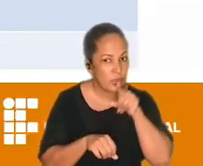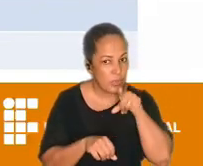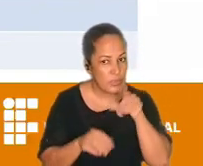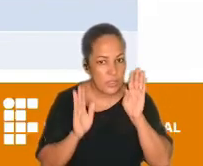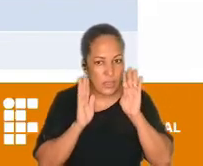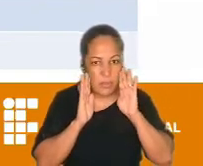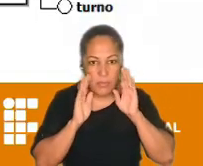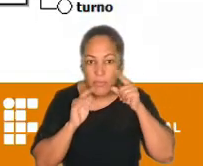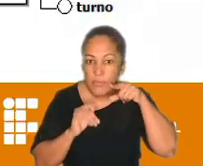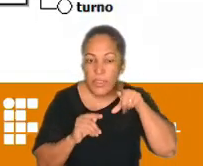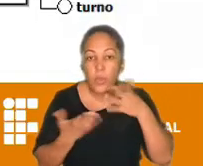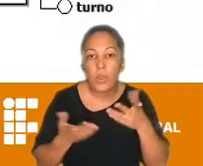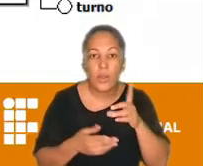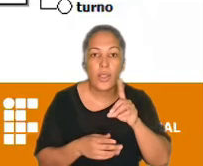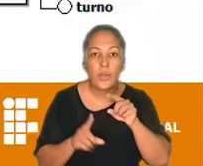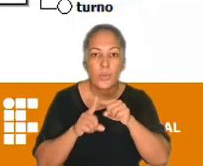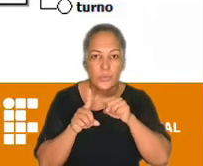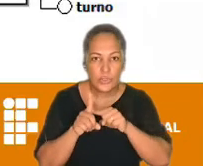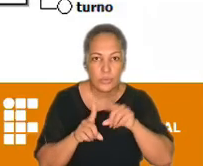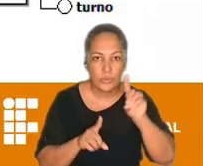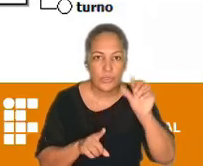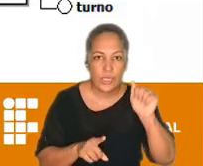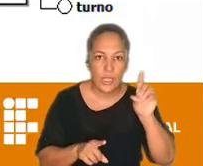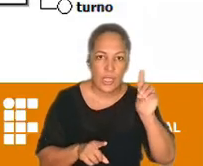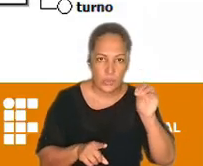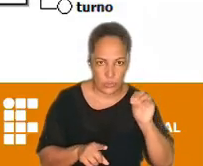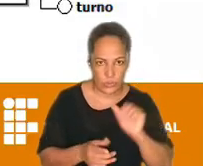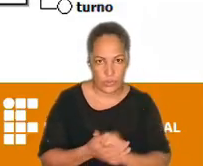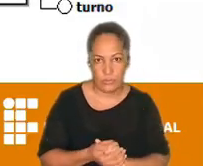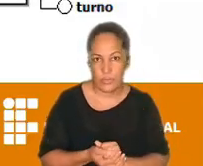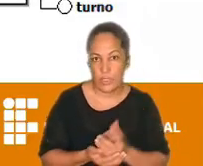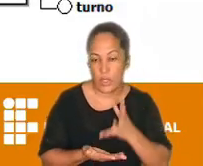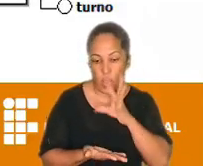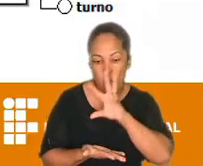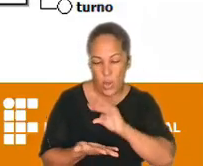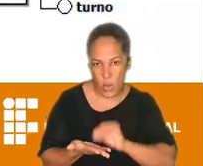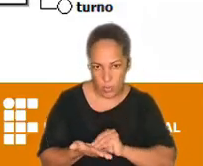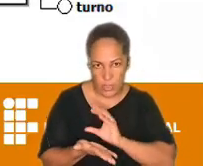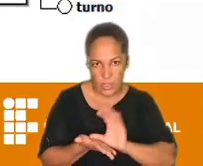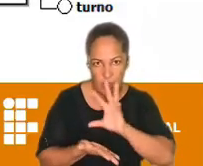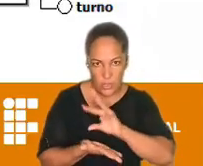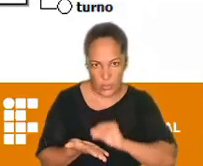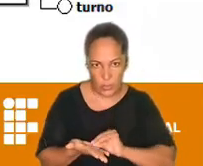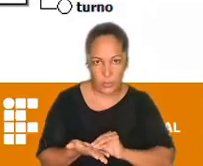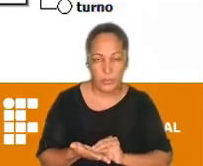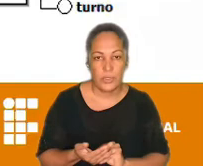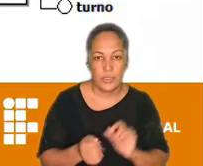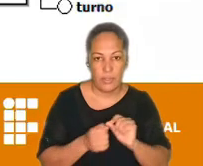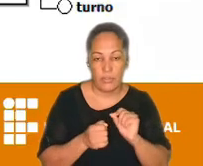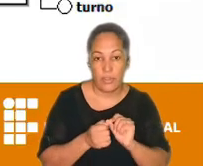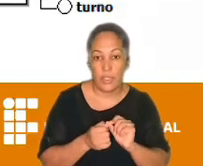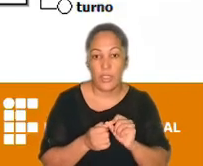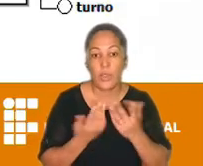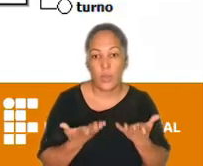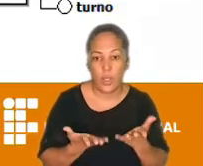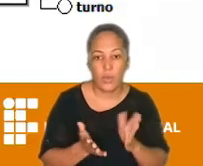de dado desse atributo, tá bom? Então, anotem aí no caderno, no Excelzinho, façam a identificação, tá?